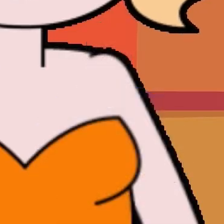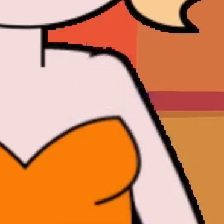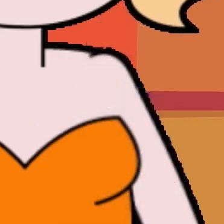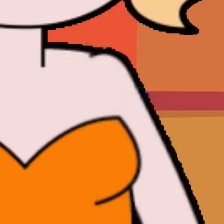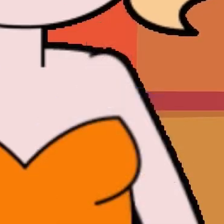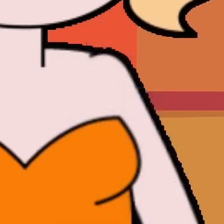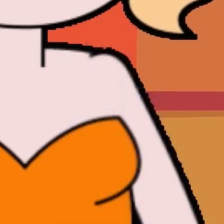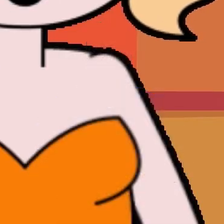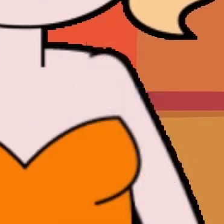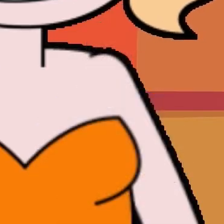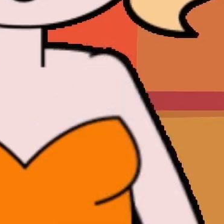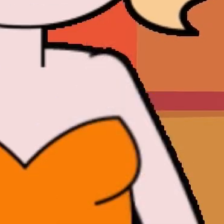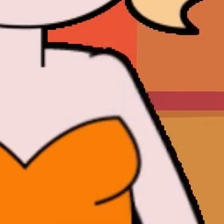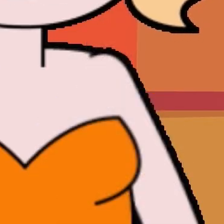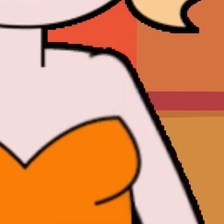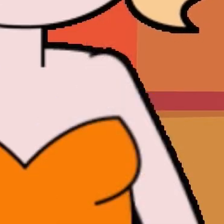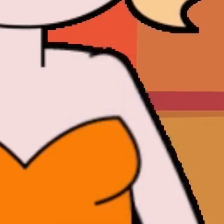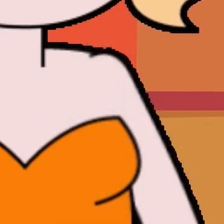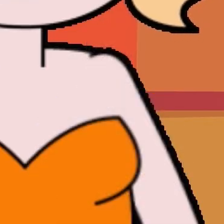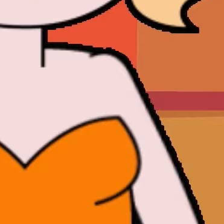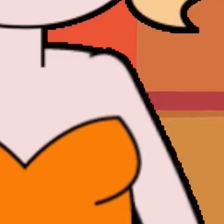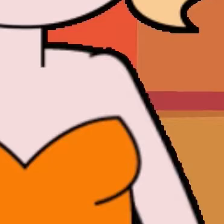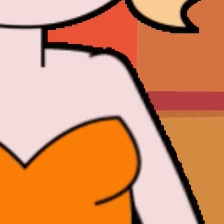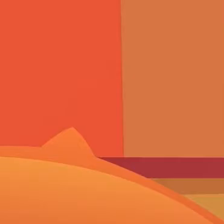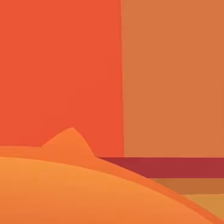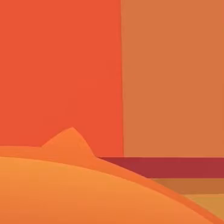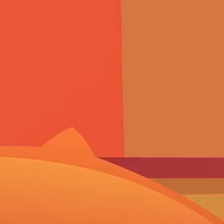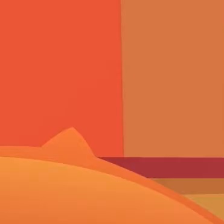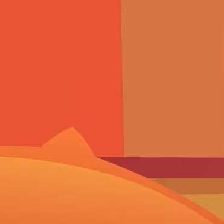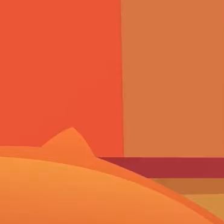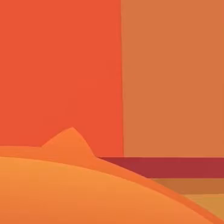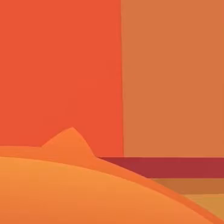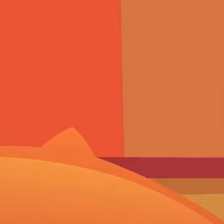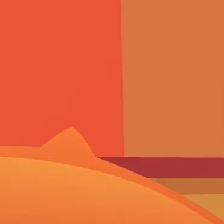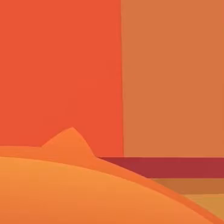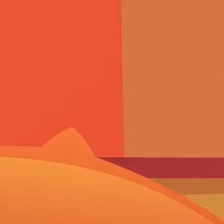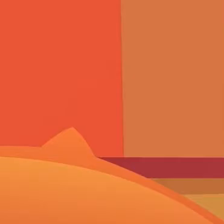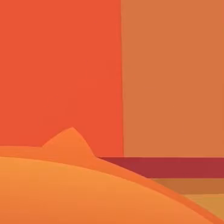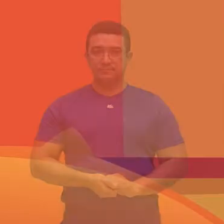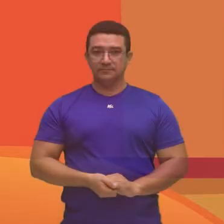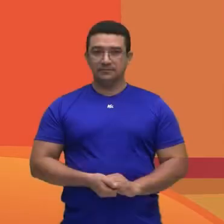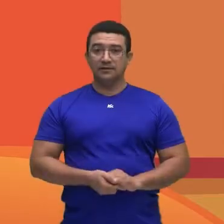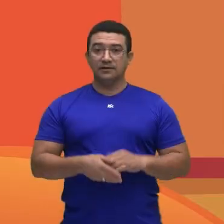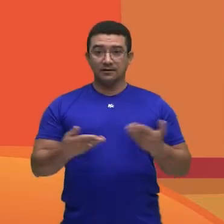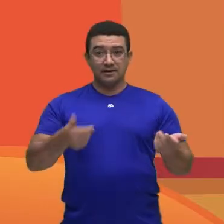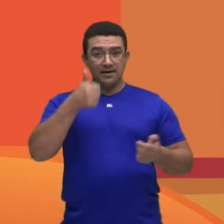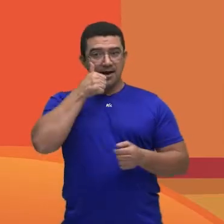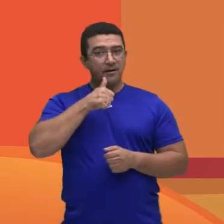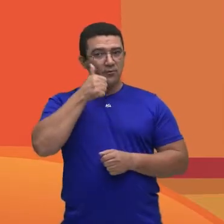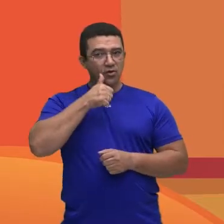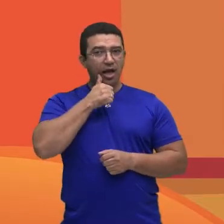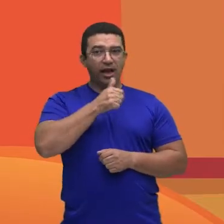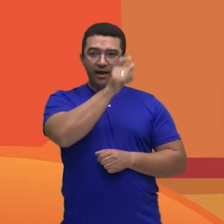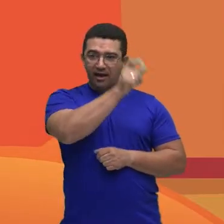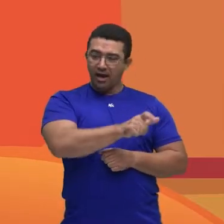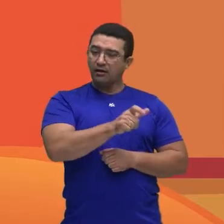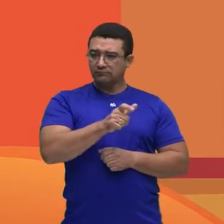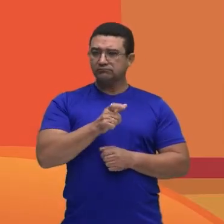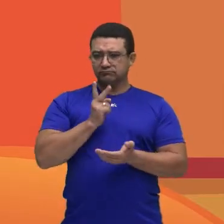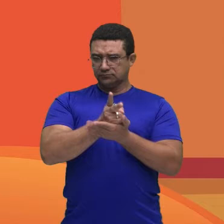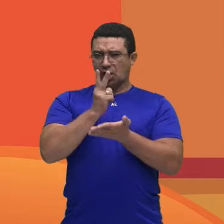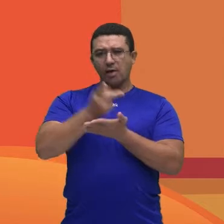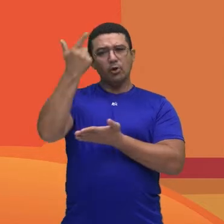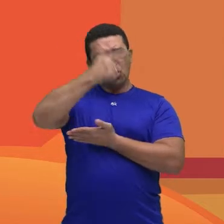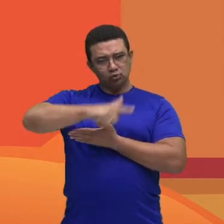keep practicing. It's already part of my life. Bom, e ela comentou que isso ela vai continuar fazendo, né?